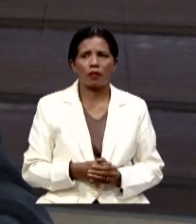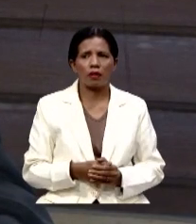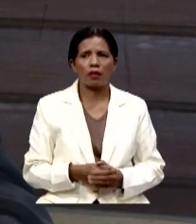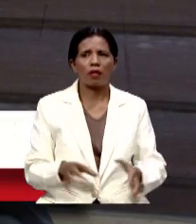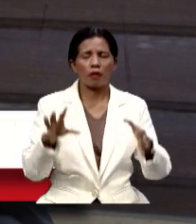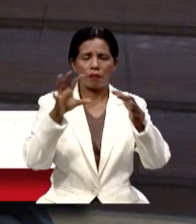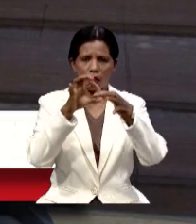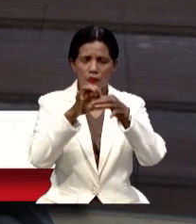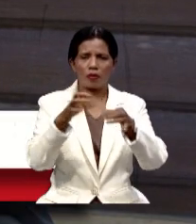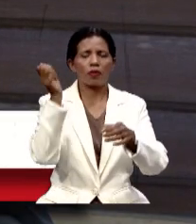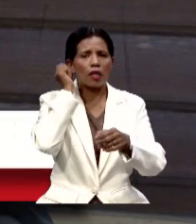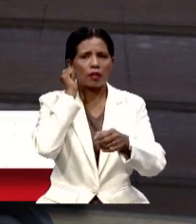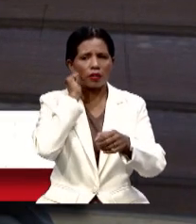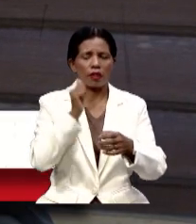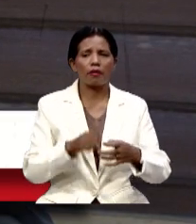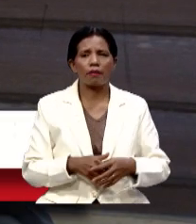membros ASEAN,